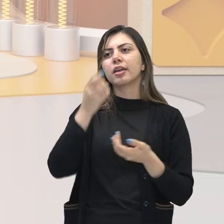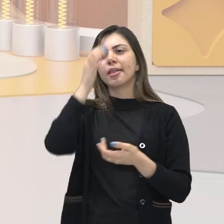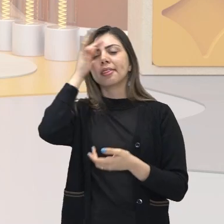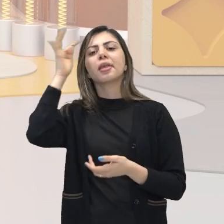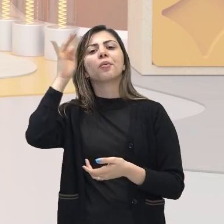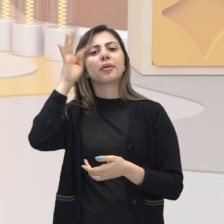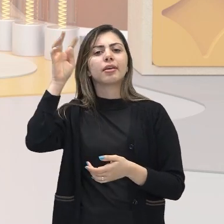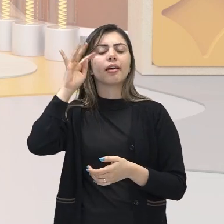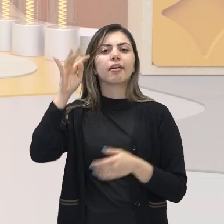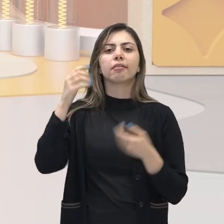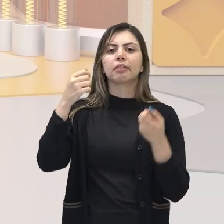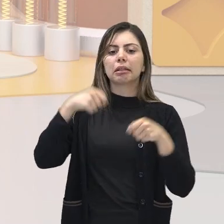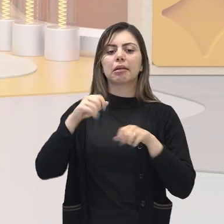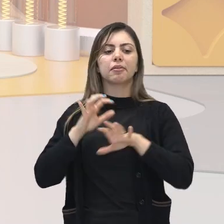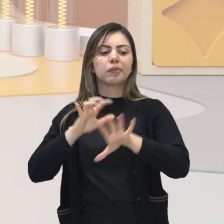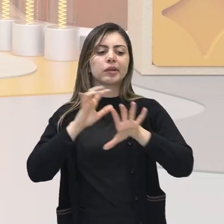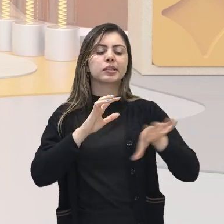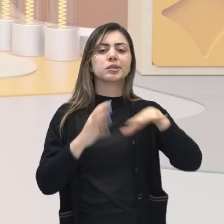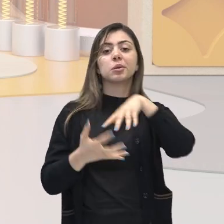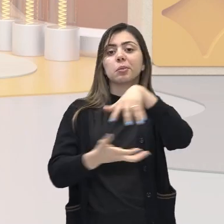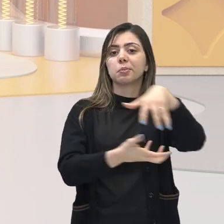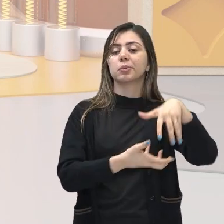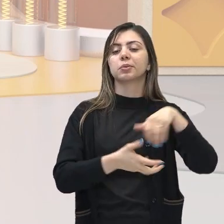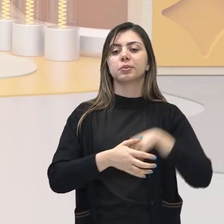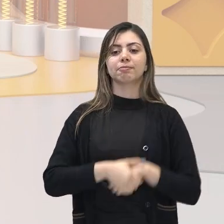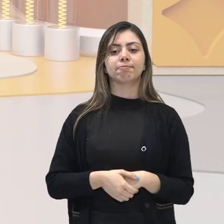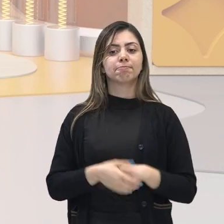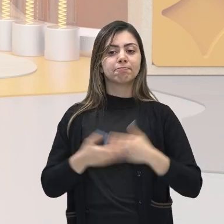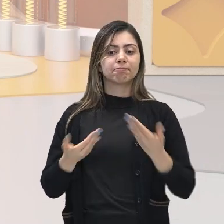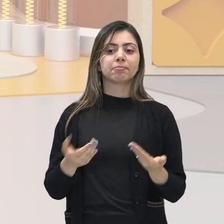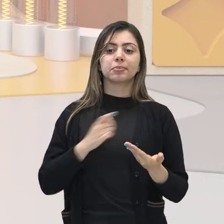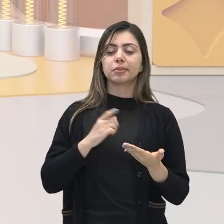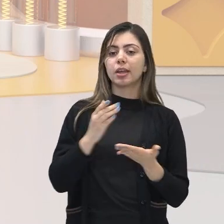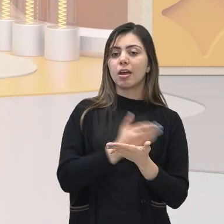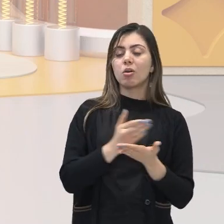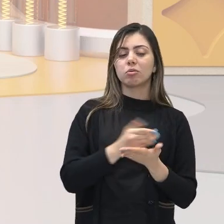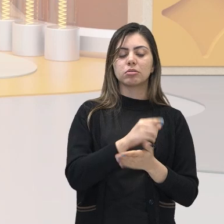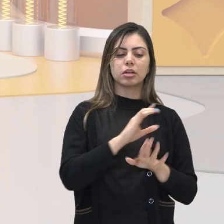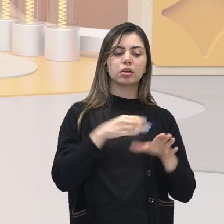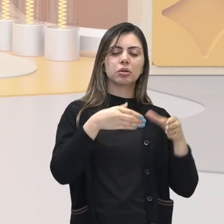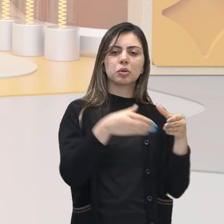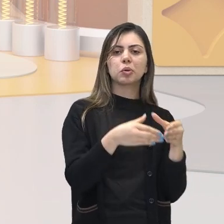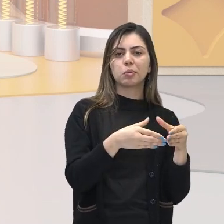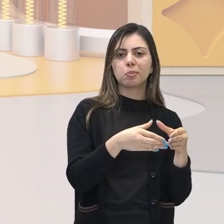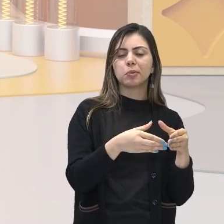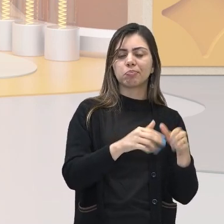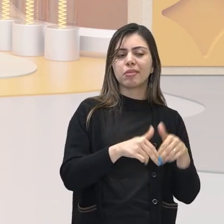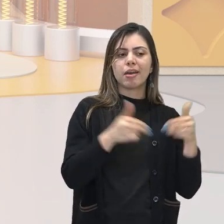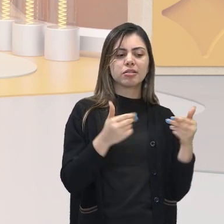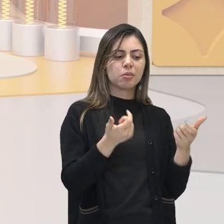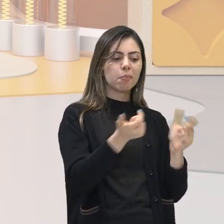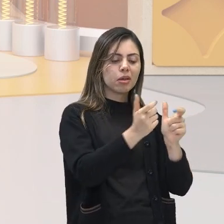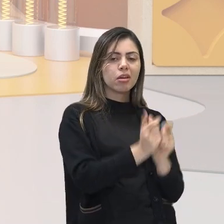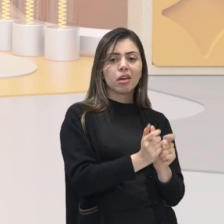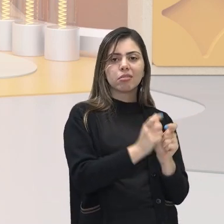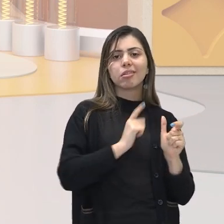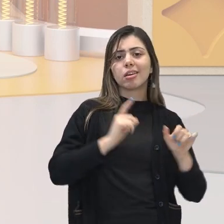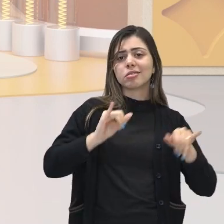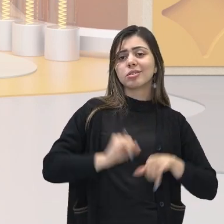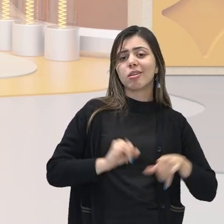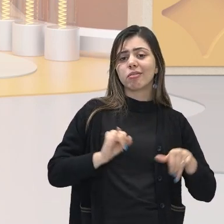grande que, nesse momento, a gente vai ter algumas minorias étnicas sofrendo por conta